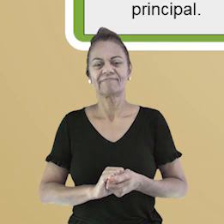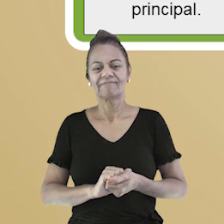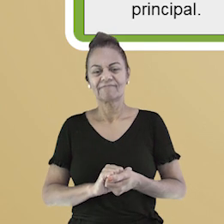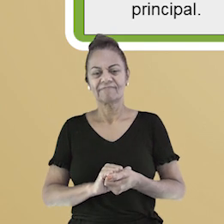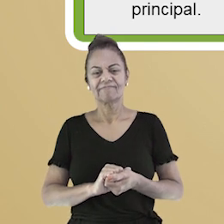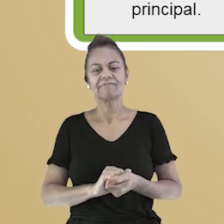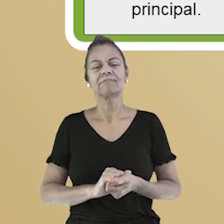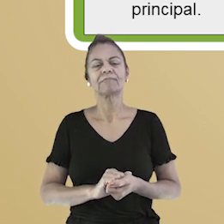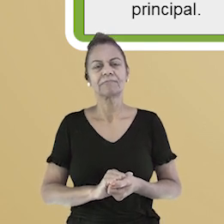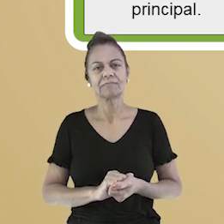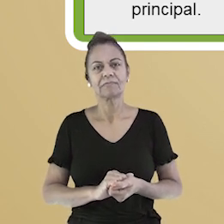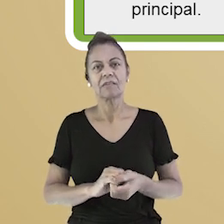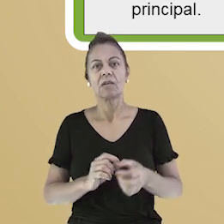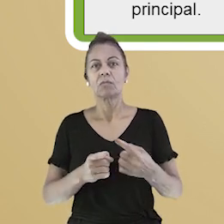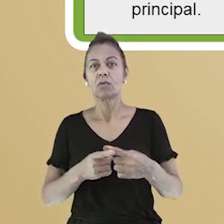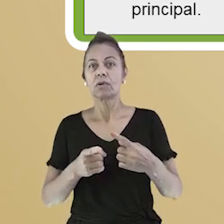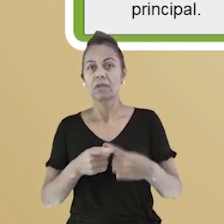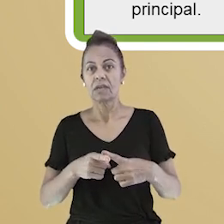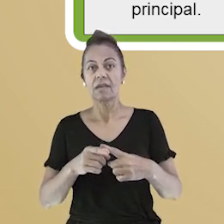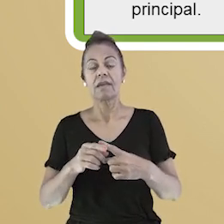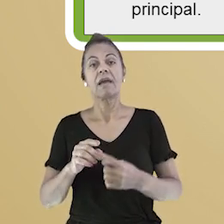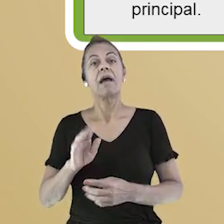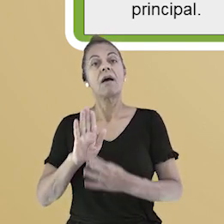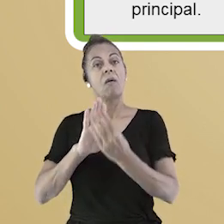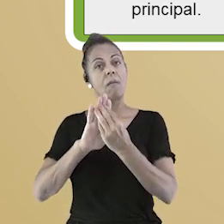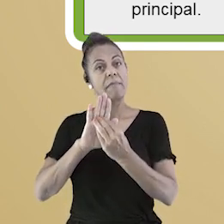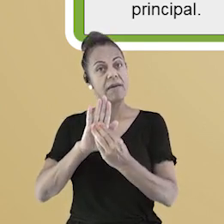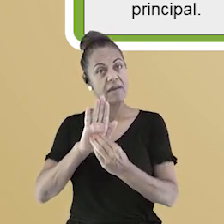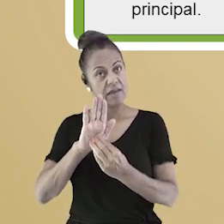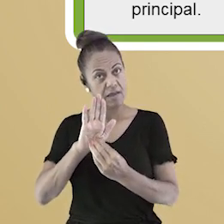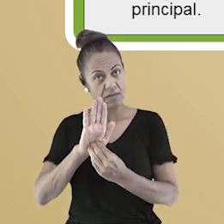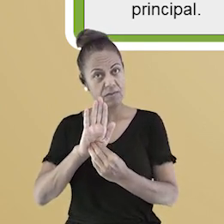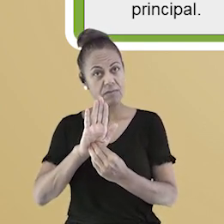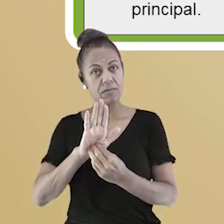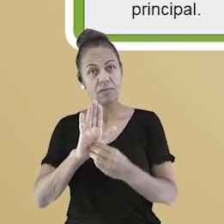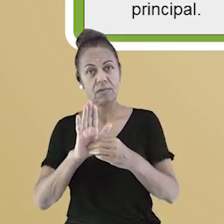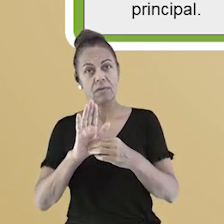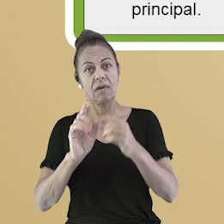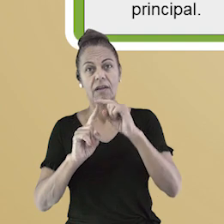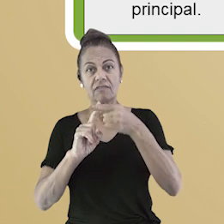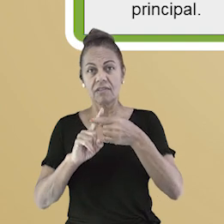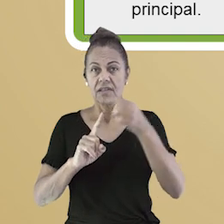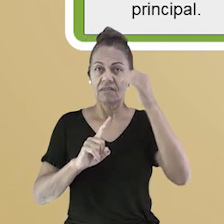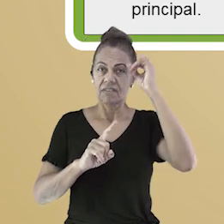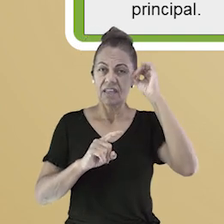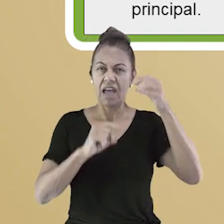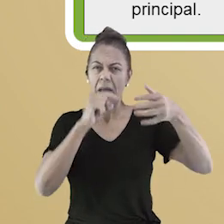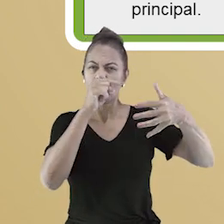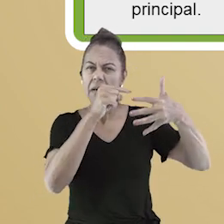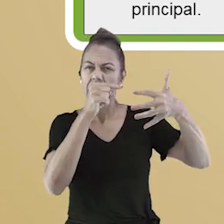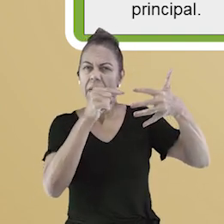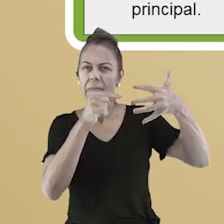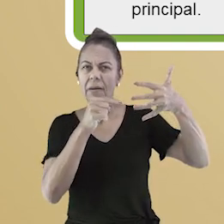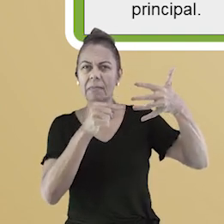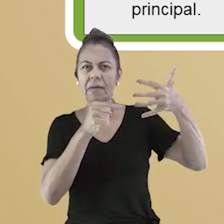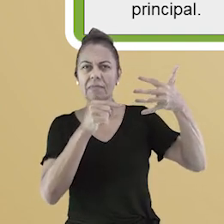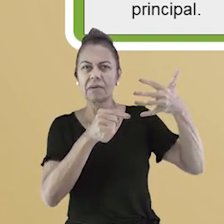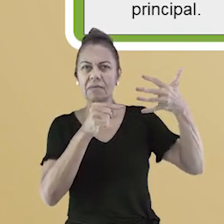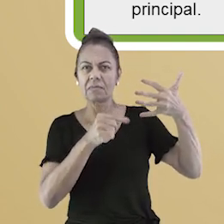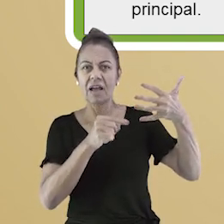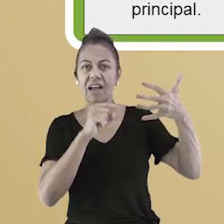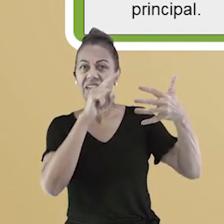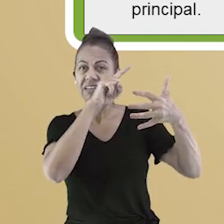recurso principal, ou seja, como você usa os outros periodicamente, não deve ser usado, porque ela altera muito. A carga hormonal dela